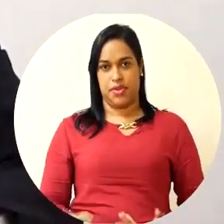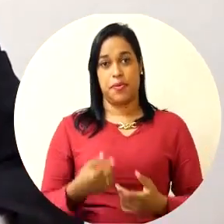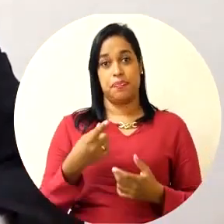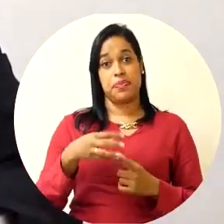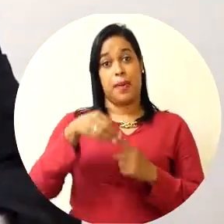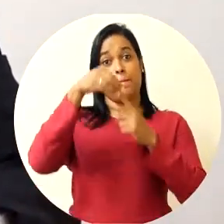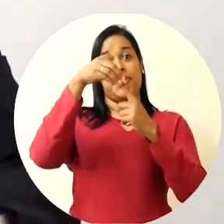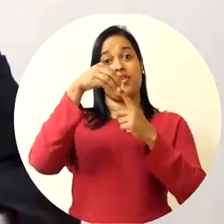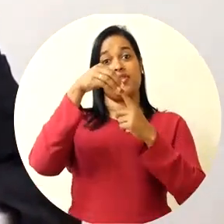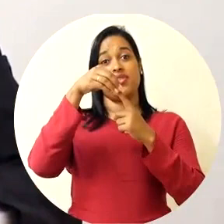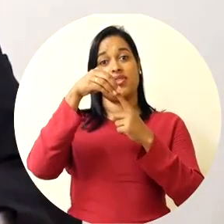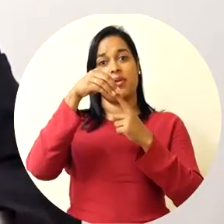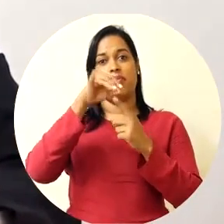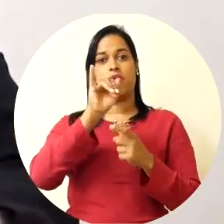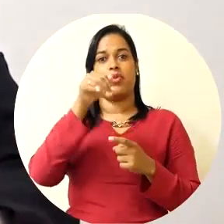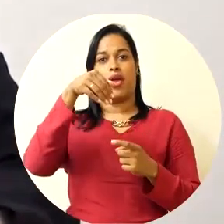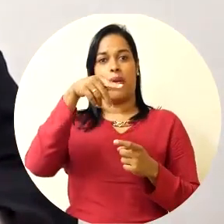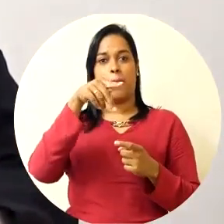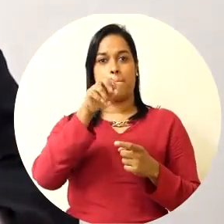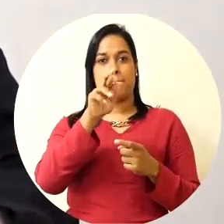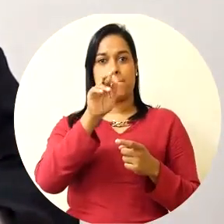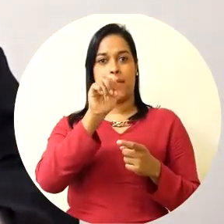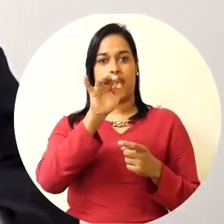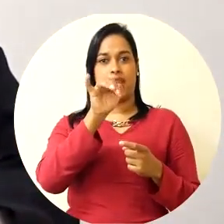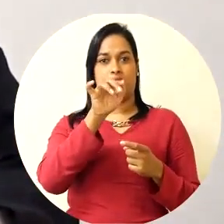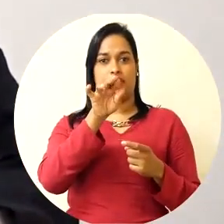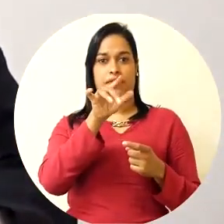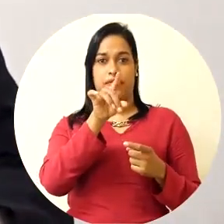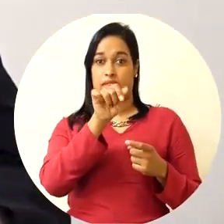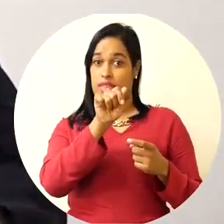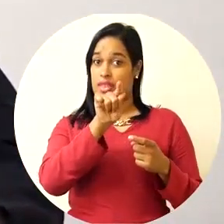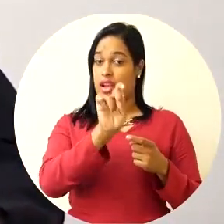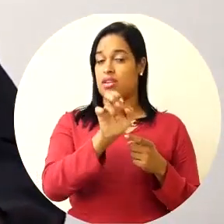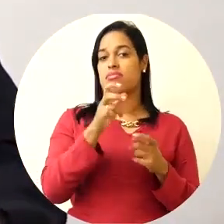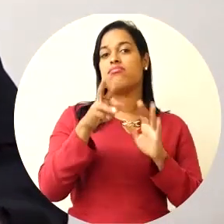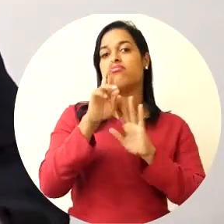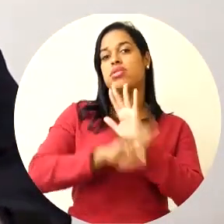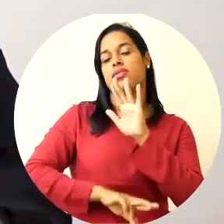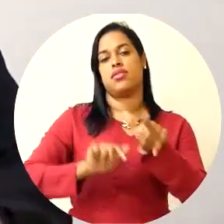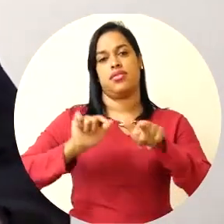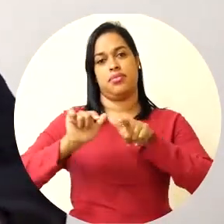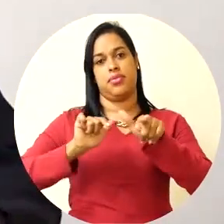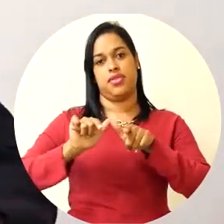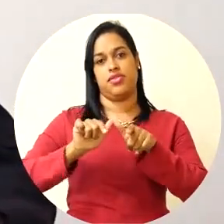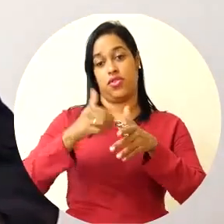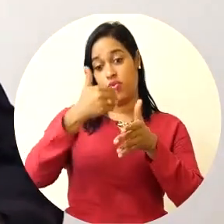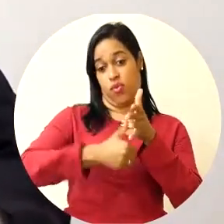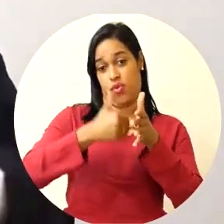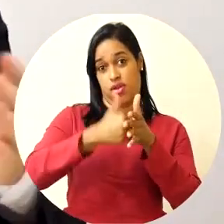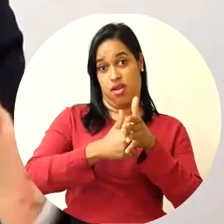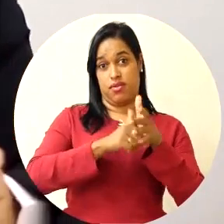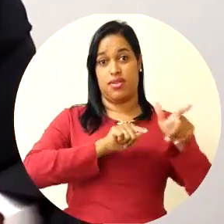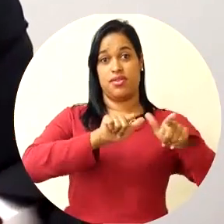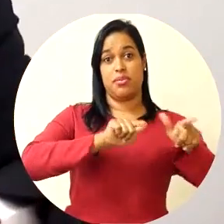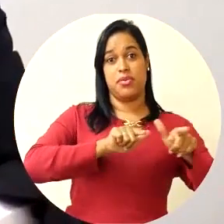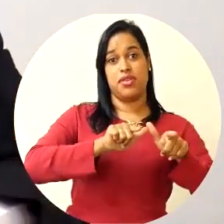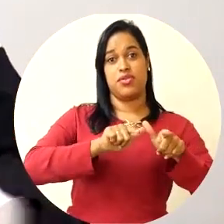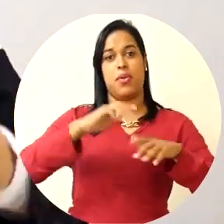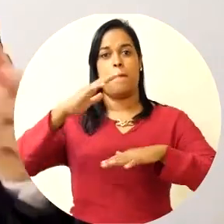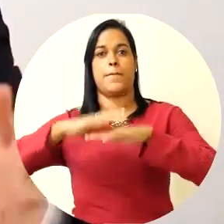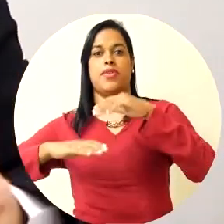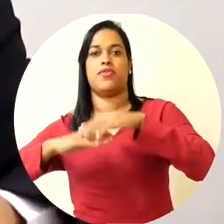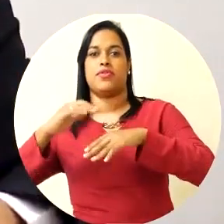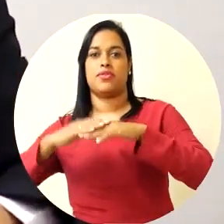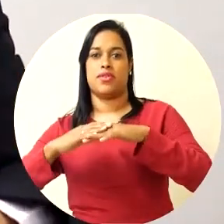trabalho. Princípio da imperatividade das normas trabalhistas, ou seja, no contrato entre empregador e